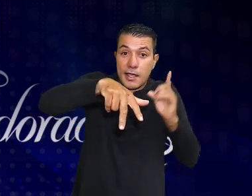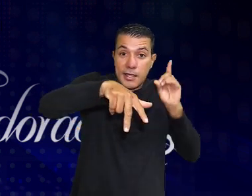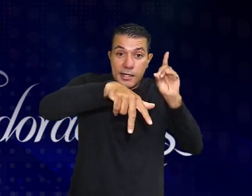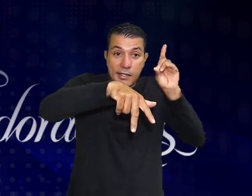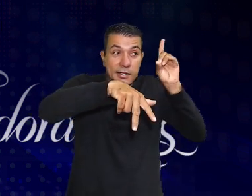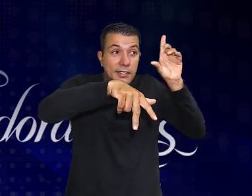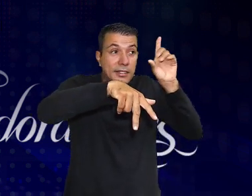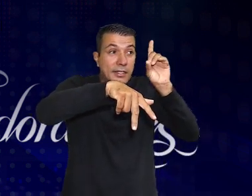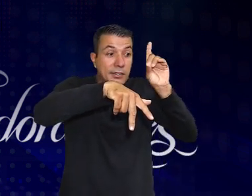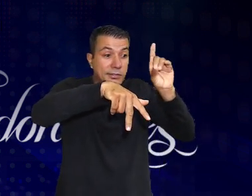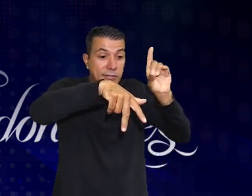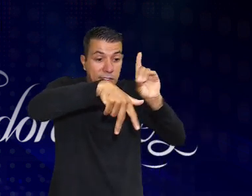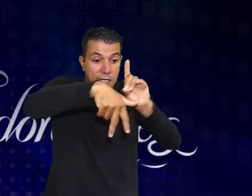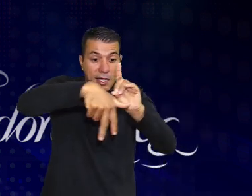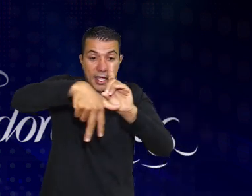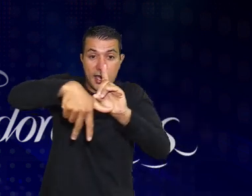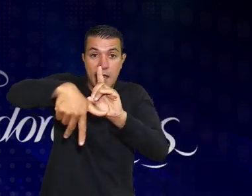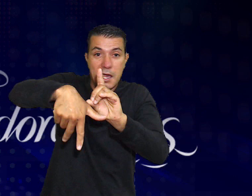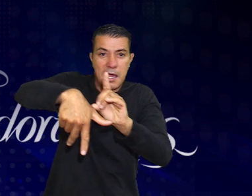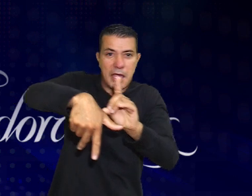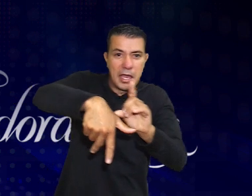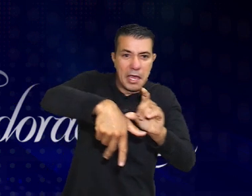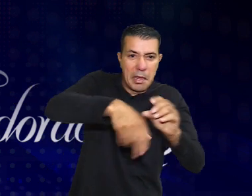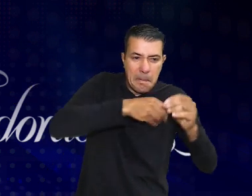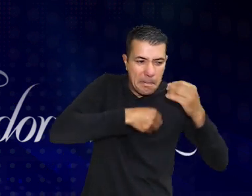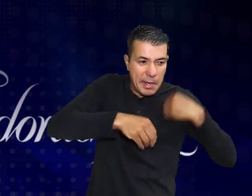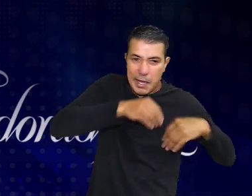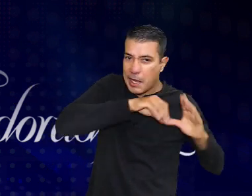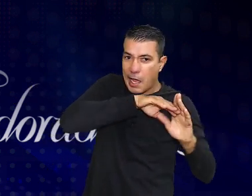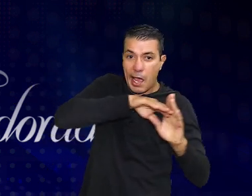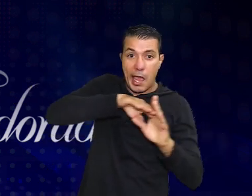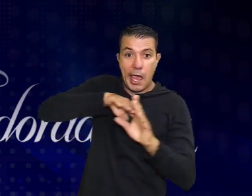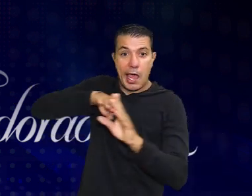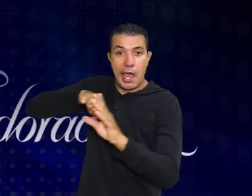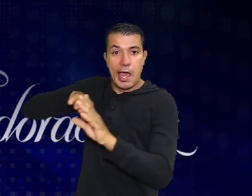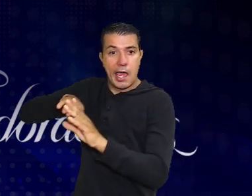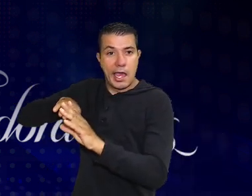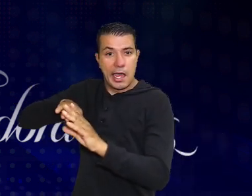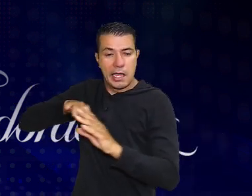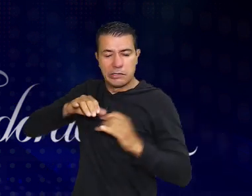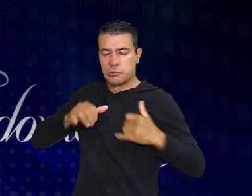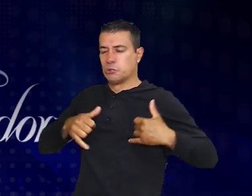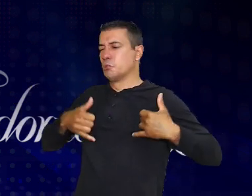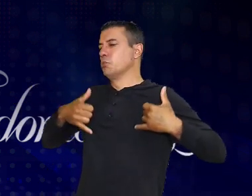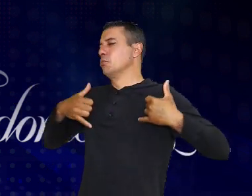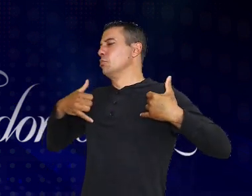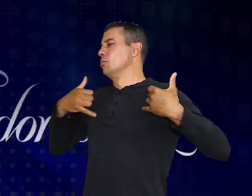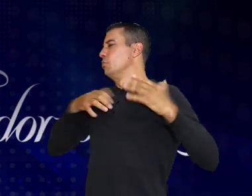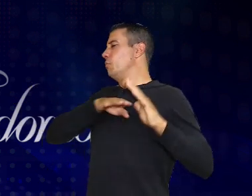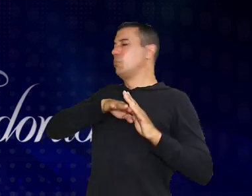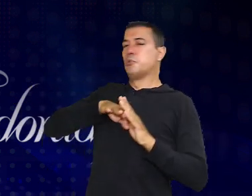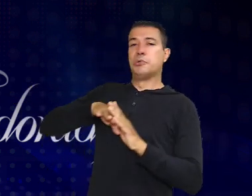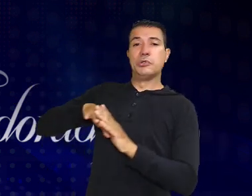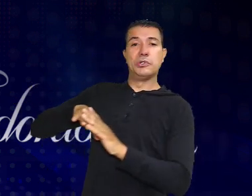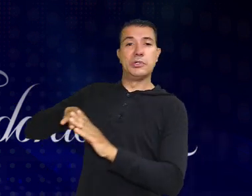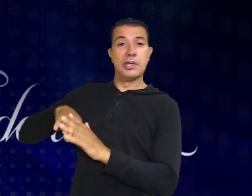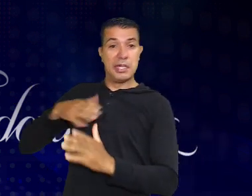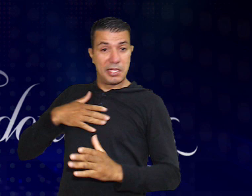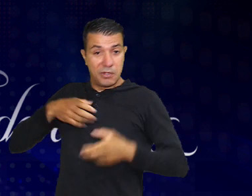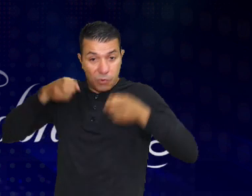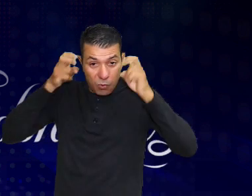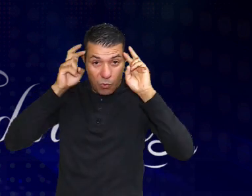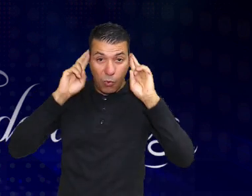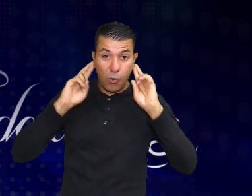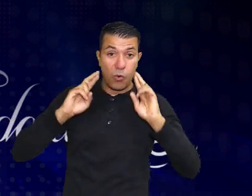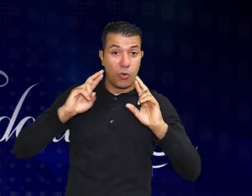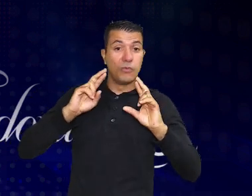segurança, de mim afastas todo o mal. Eu sou ovelha